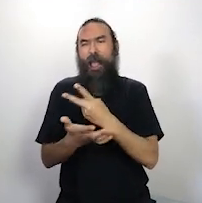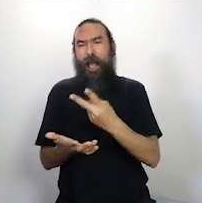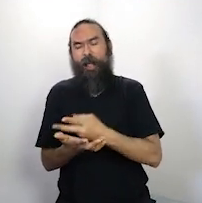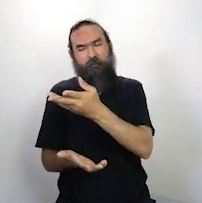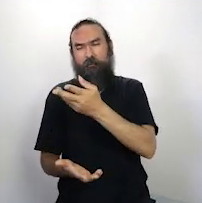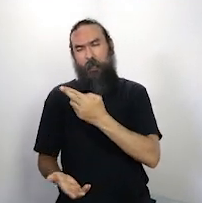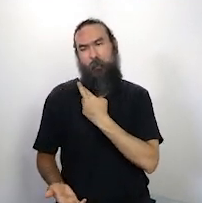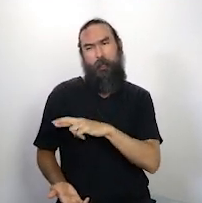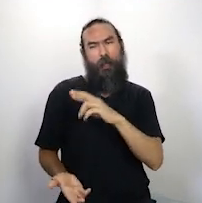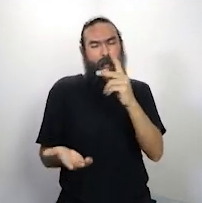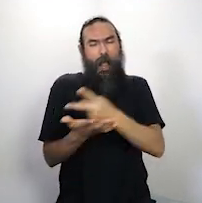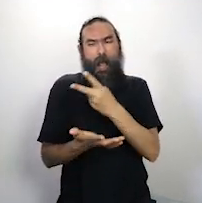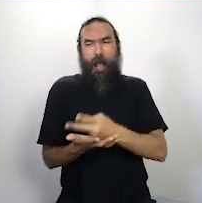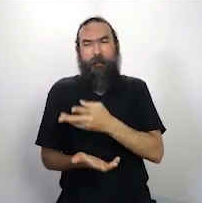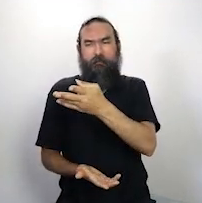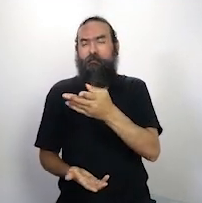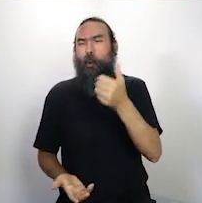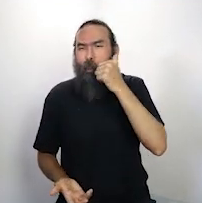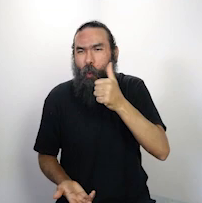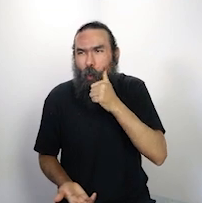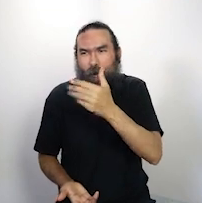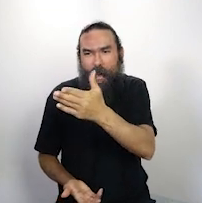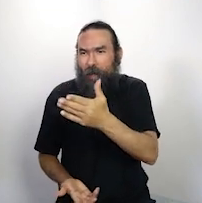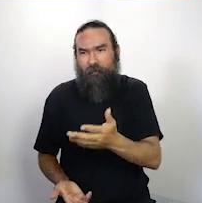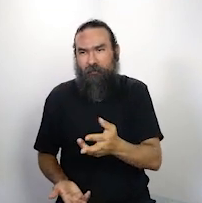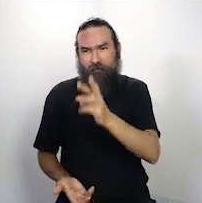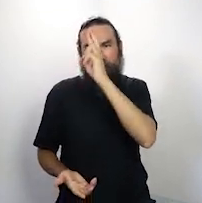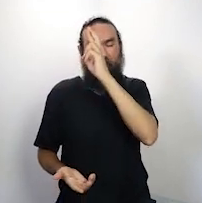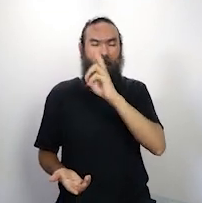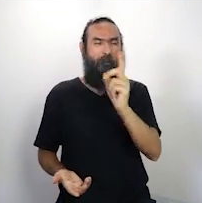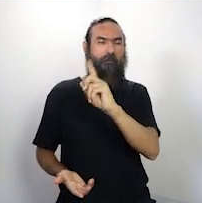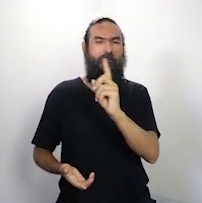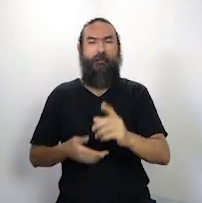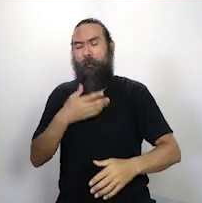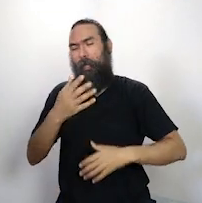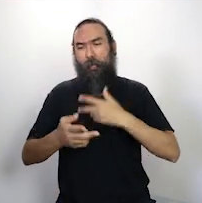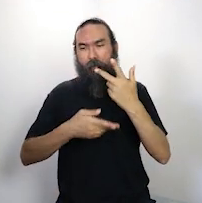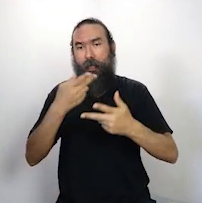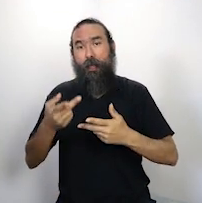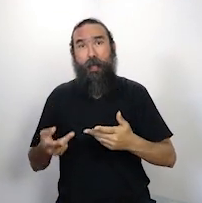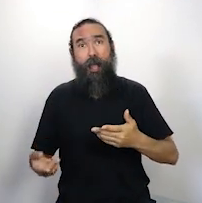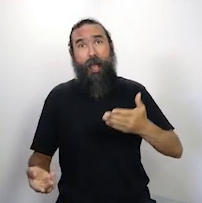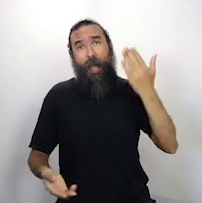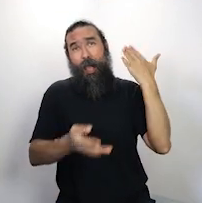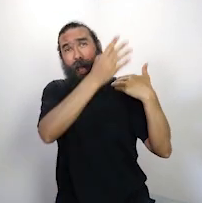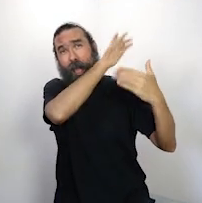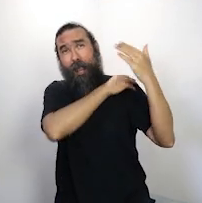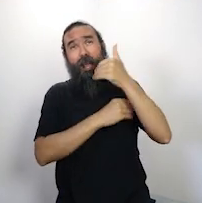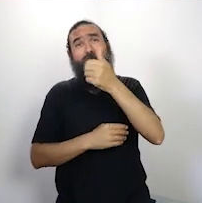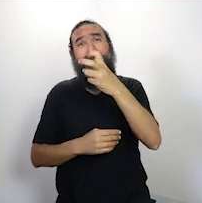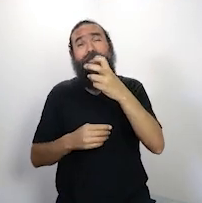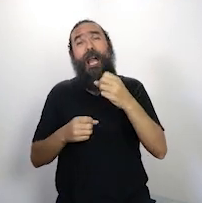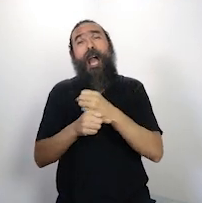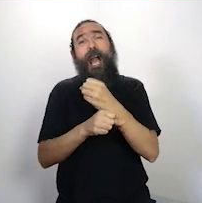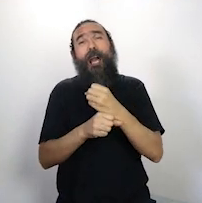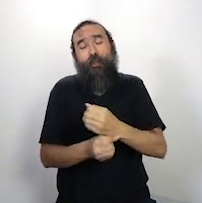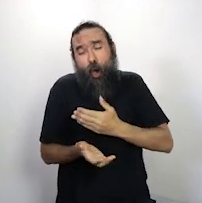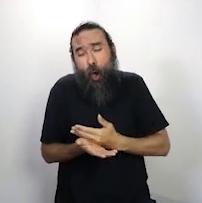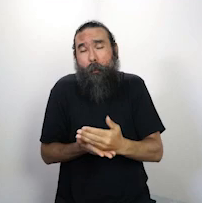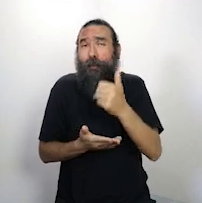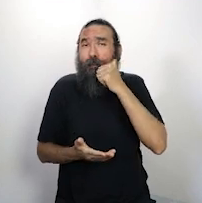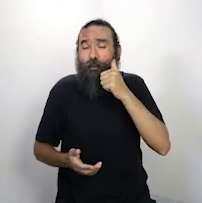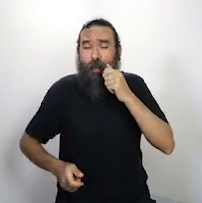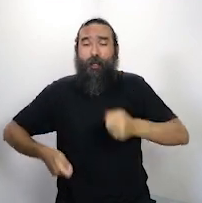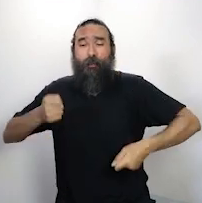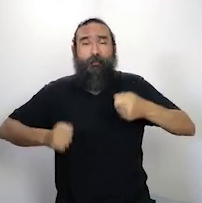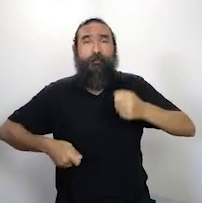Canto do Pina não tem axé, porque é uma mulher que está na frente assumindo, sabe assim? De 15 anos para cá, que a mulher passou a tocar um tambor que era proibido, mulher não